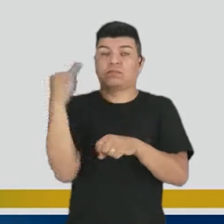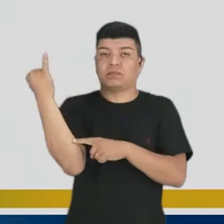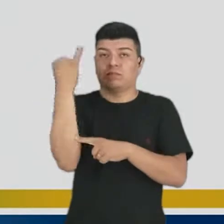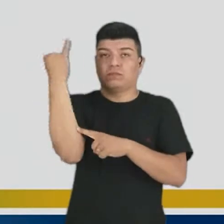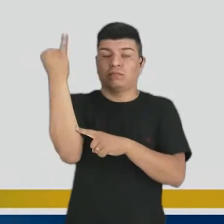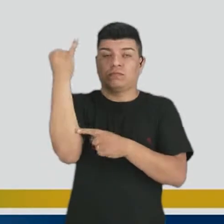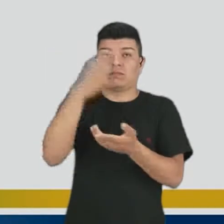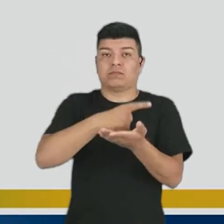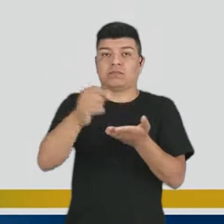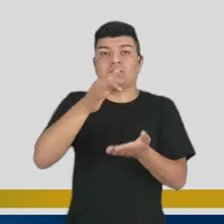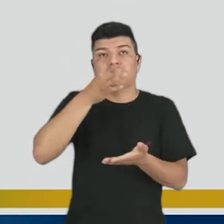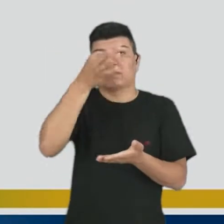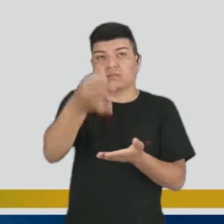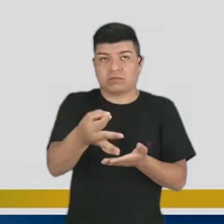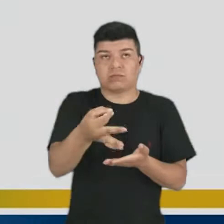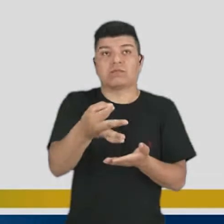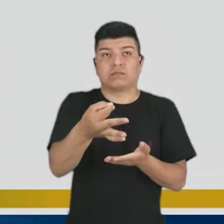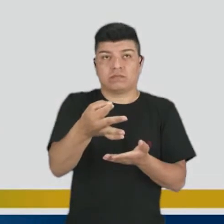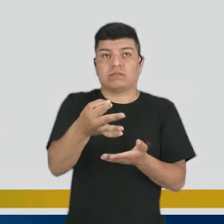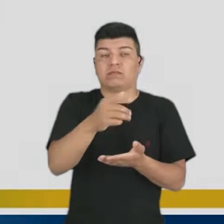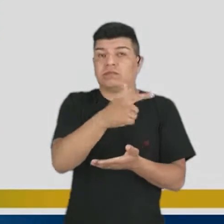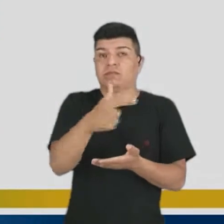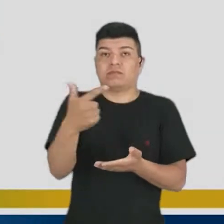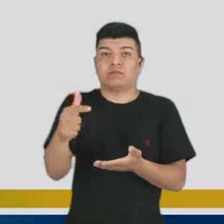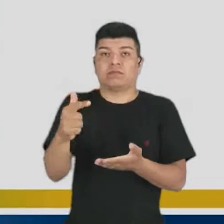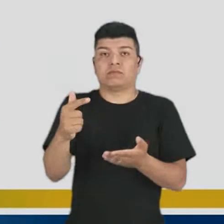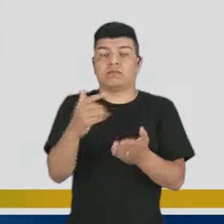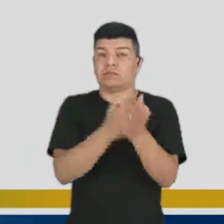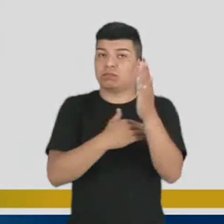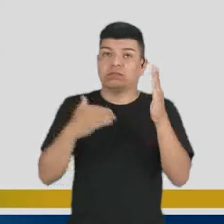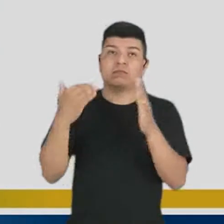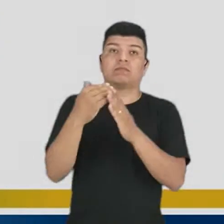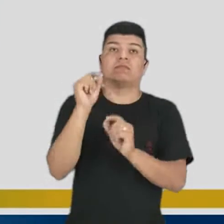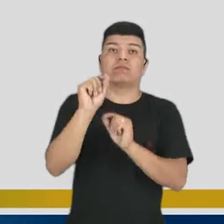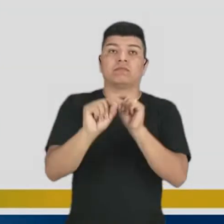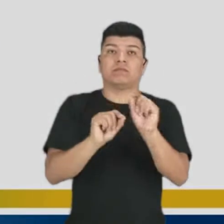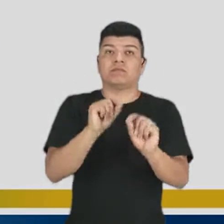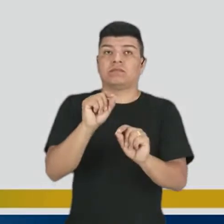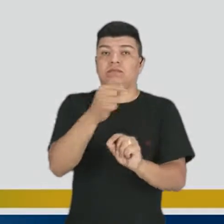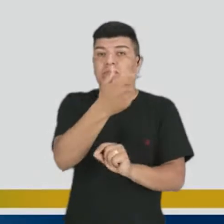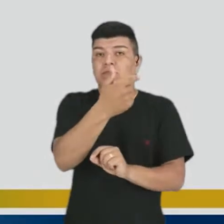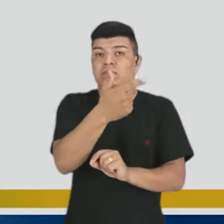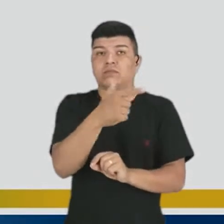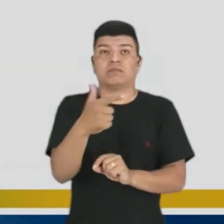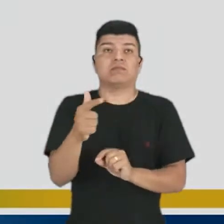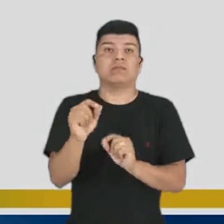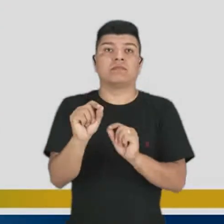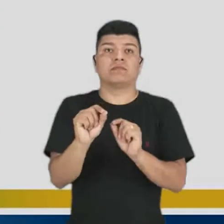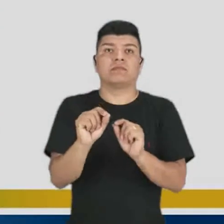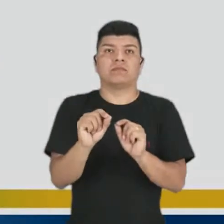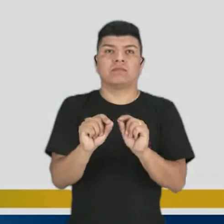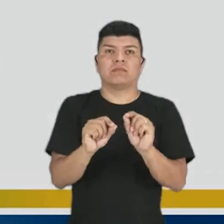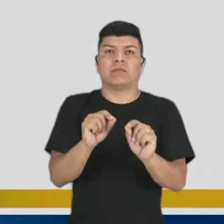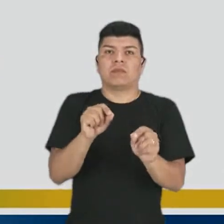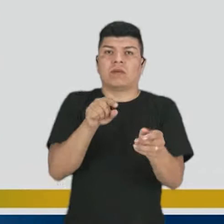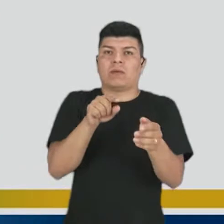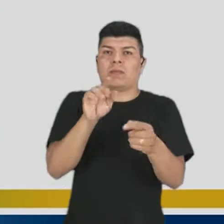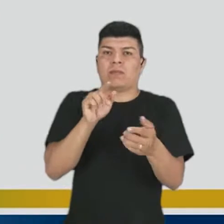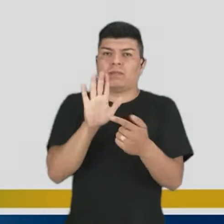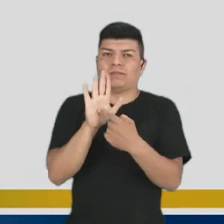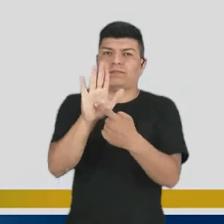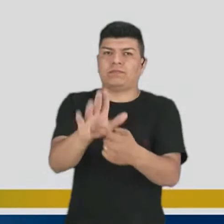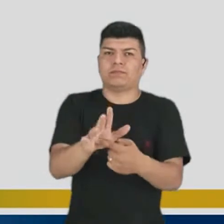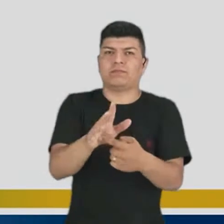de opinião. Aliás, não existe uma razão de ser maior para o artigo de opinião se não for apresentar argumentos que